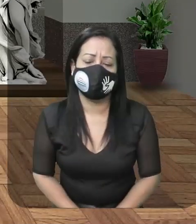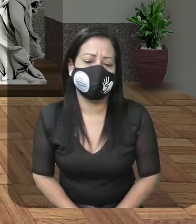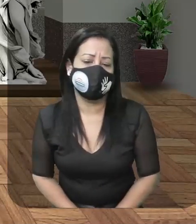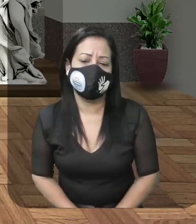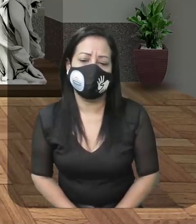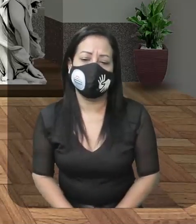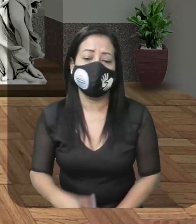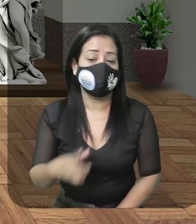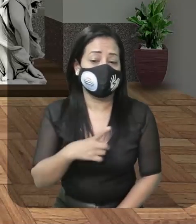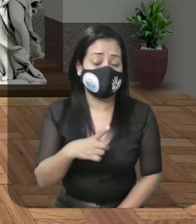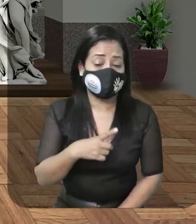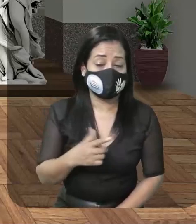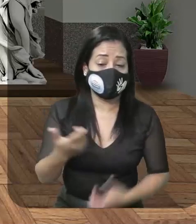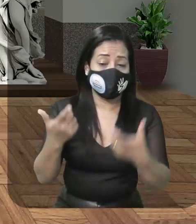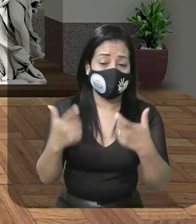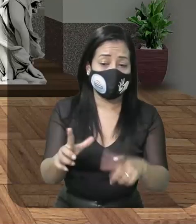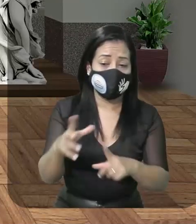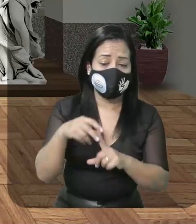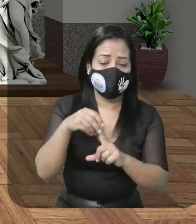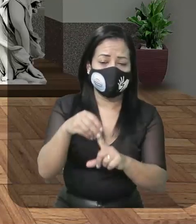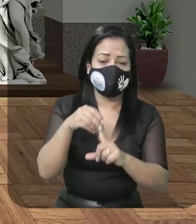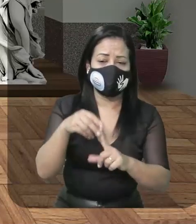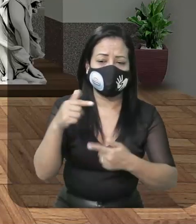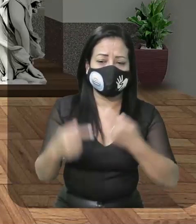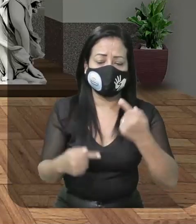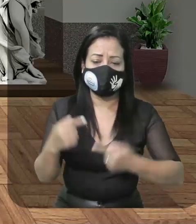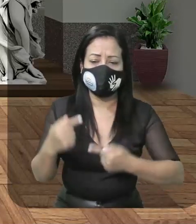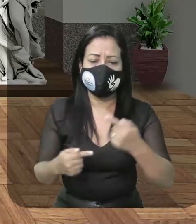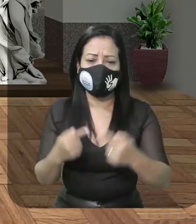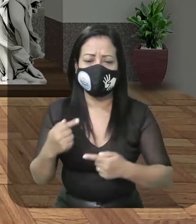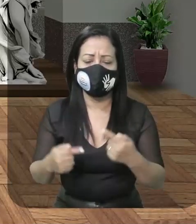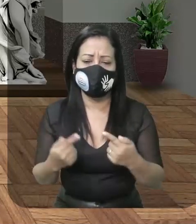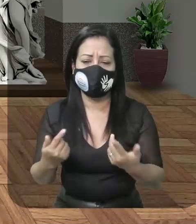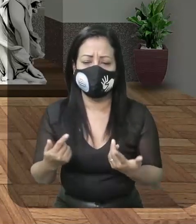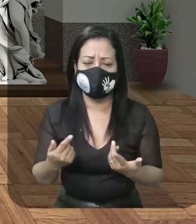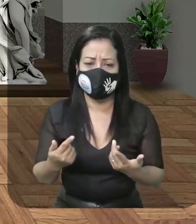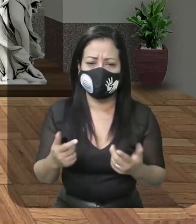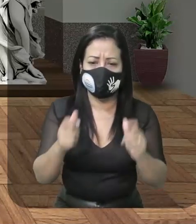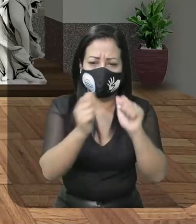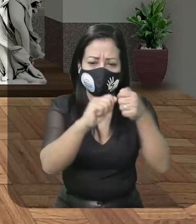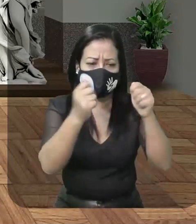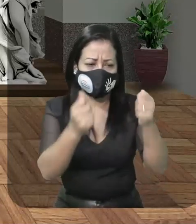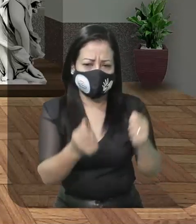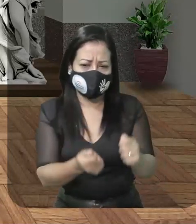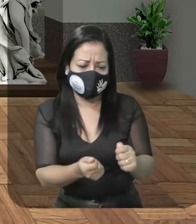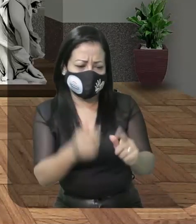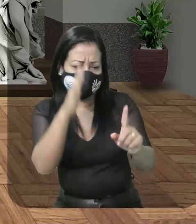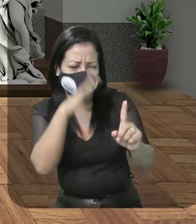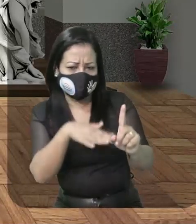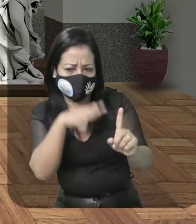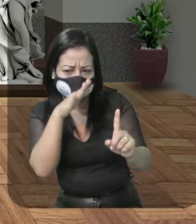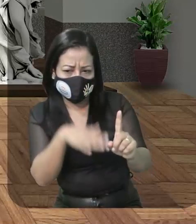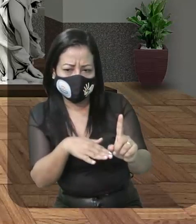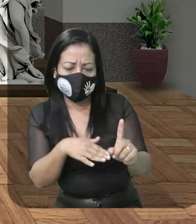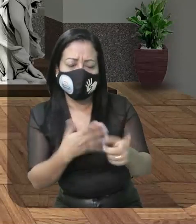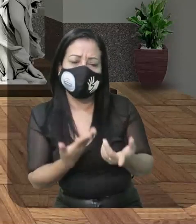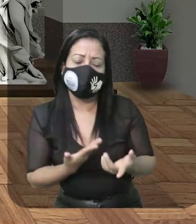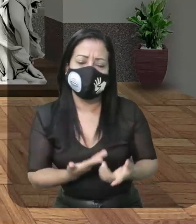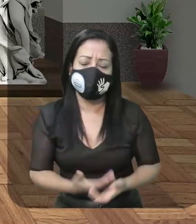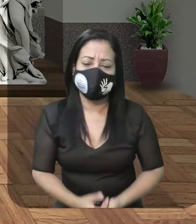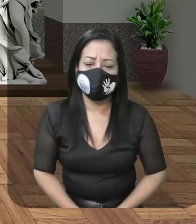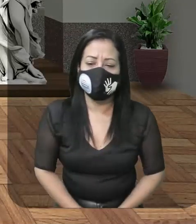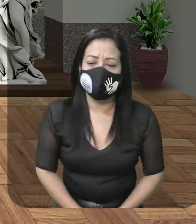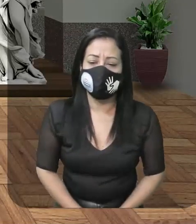tinham seu centro político, seu centro social, seu centro religioso, os deuses que eram adorados, infinitos deuses gregos